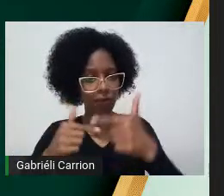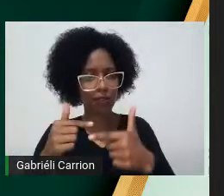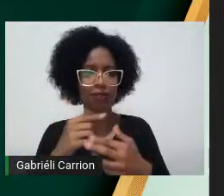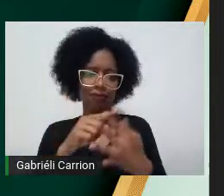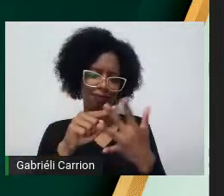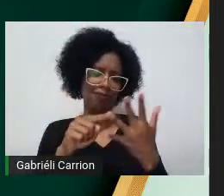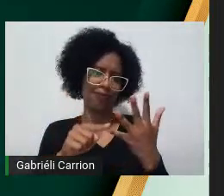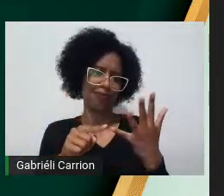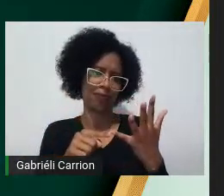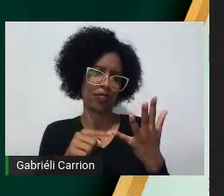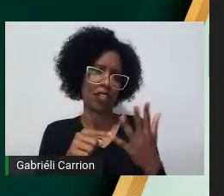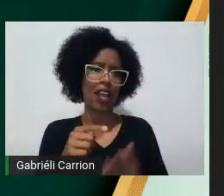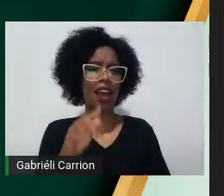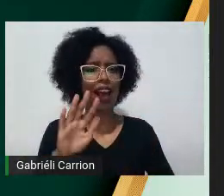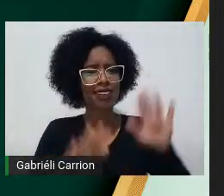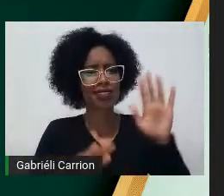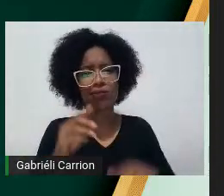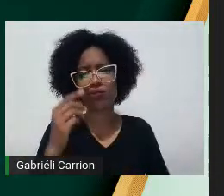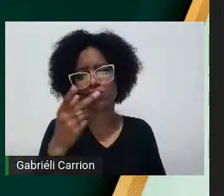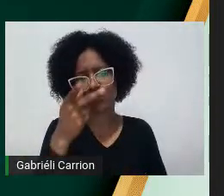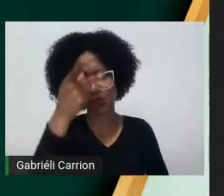vezes deixam, né, de fazer